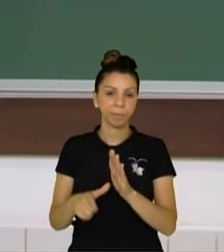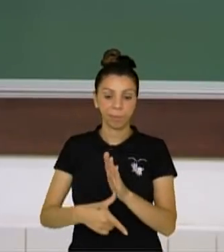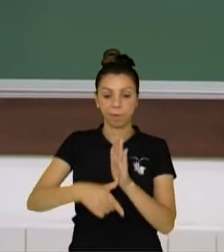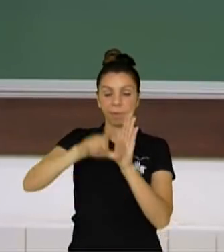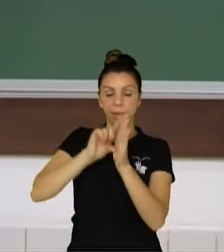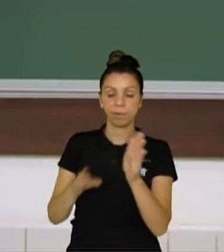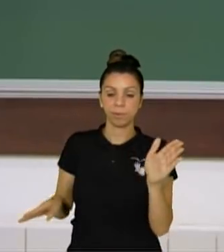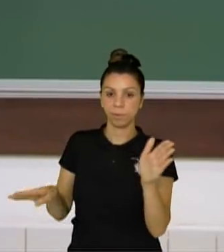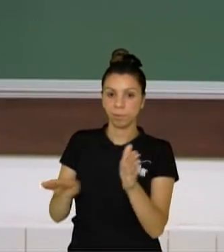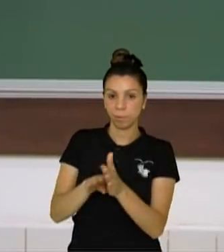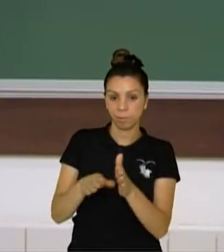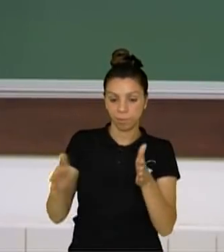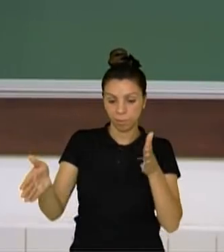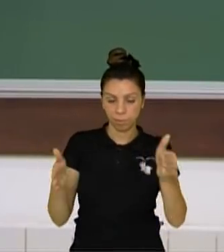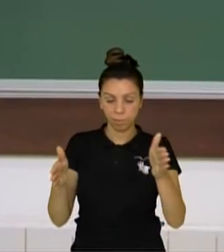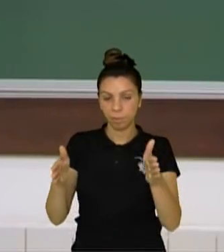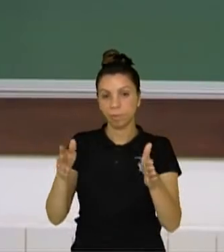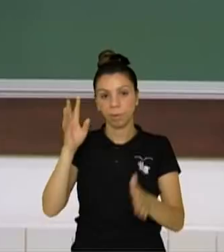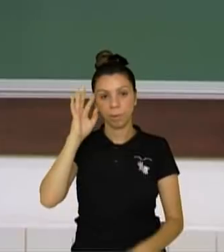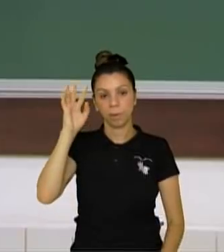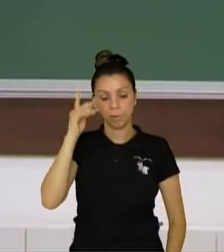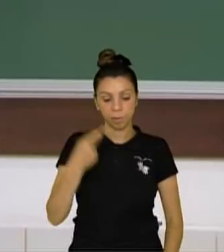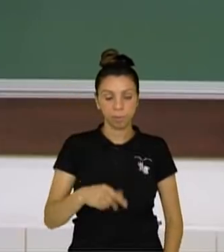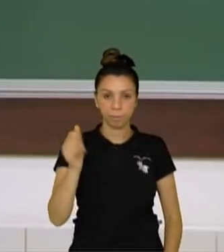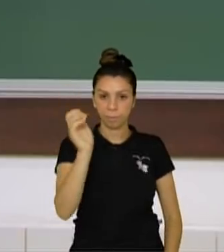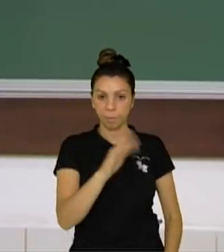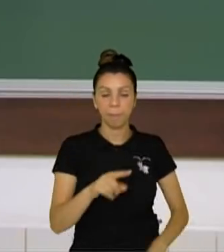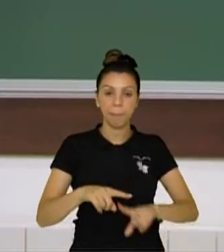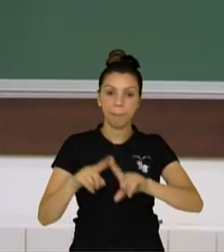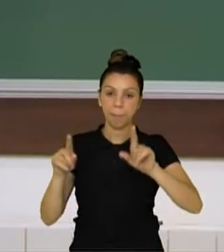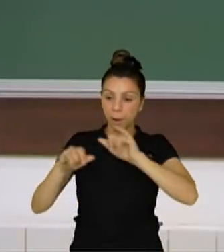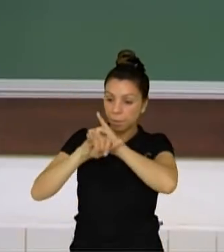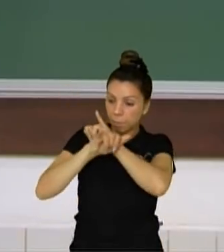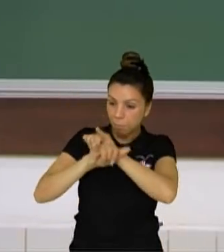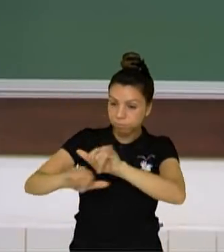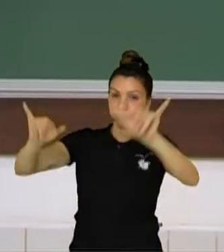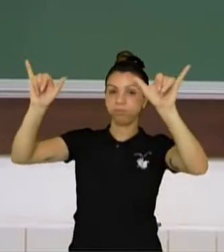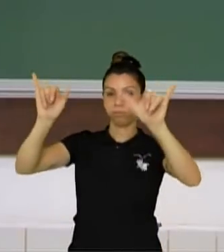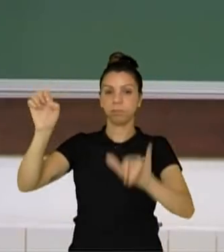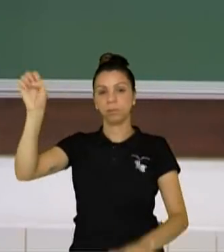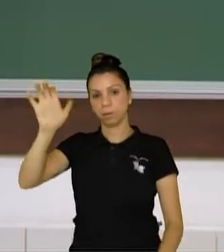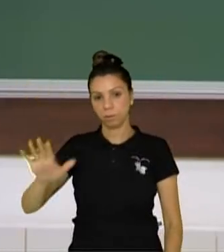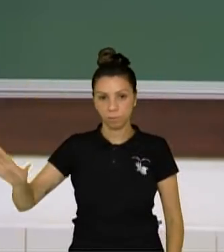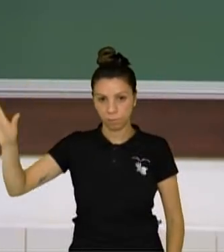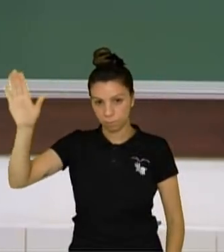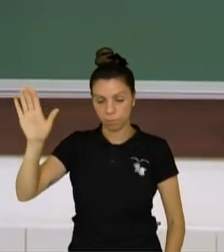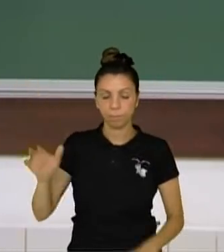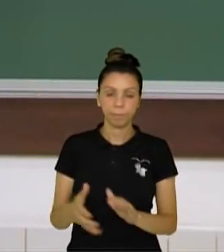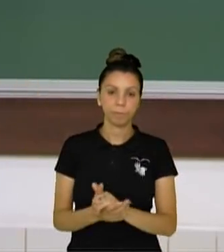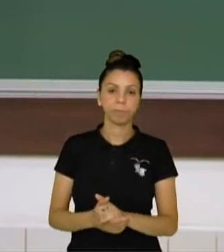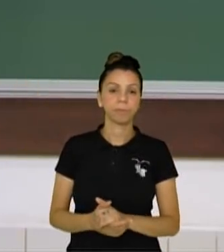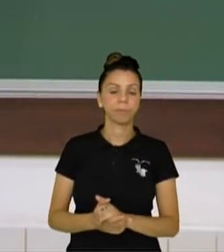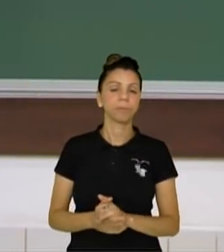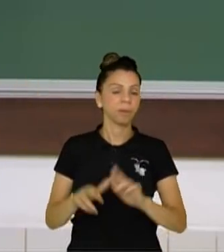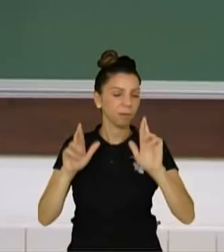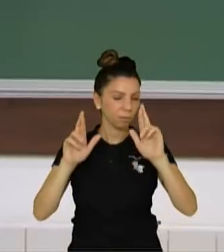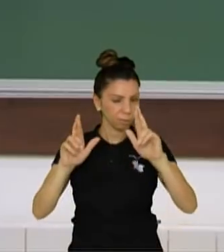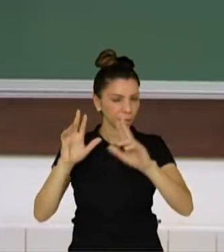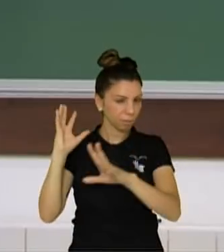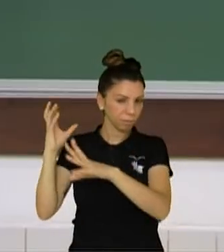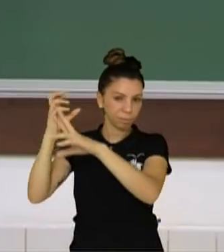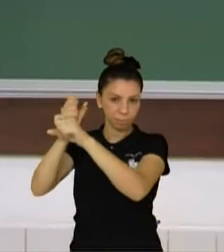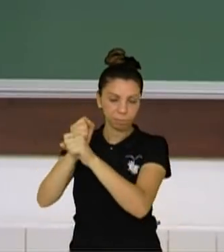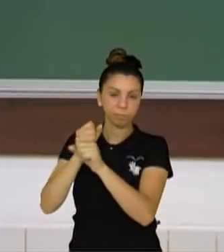período, essa teoria chegar no Brasil, ela já era muito difundida na Europa, certo? Espero que você tenha retomado,